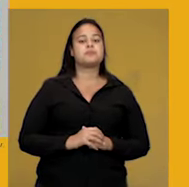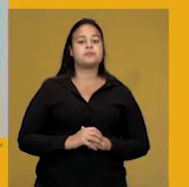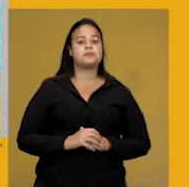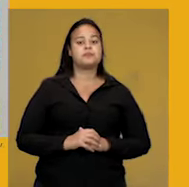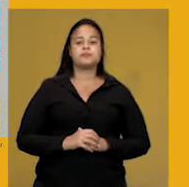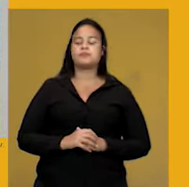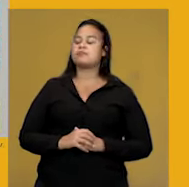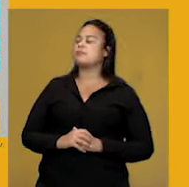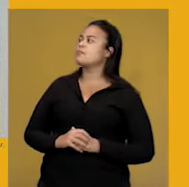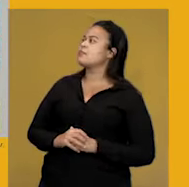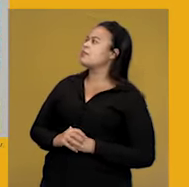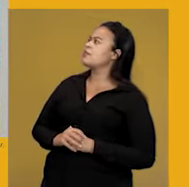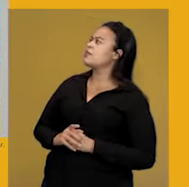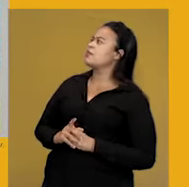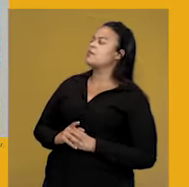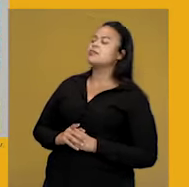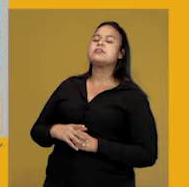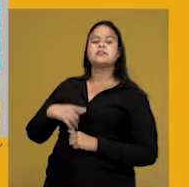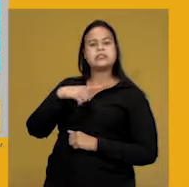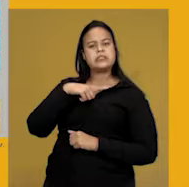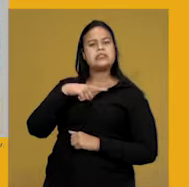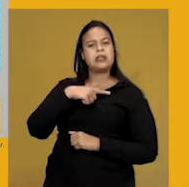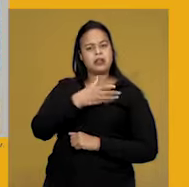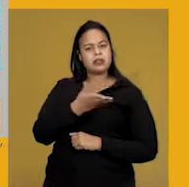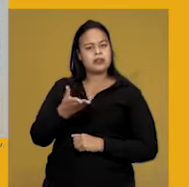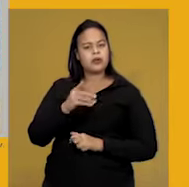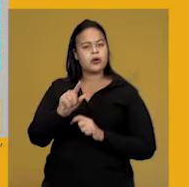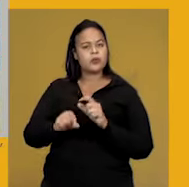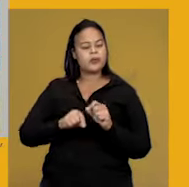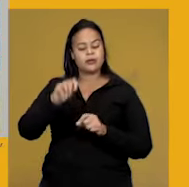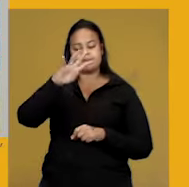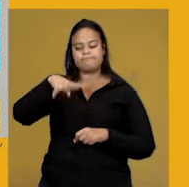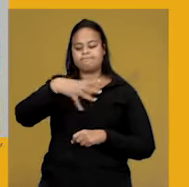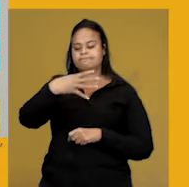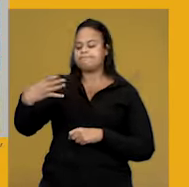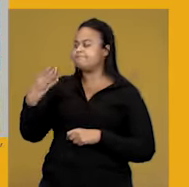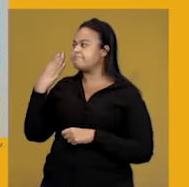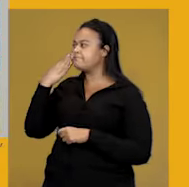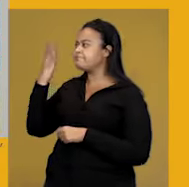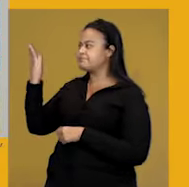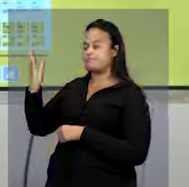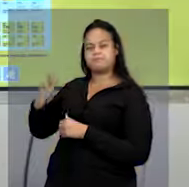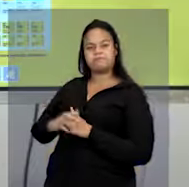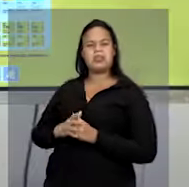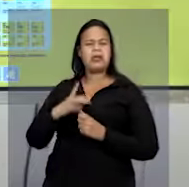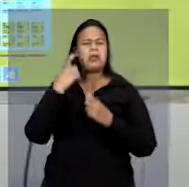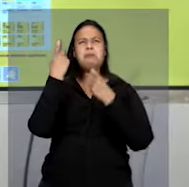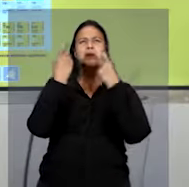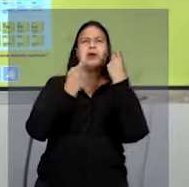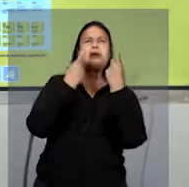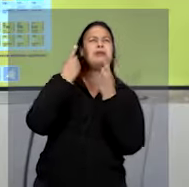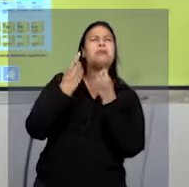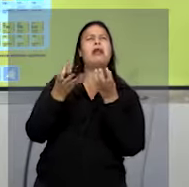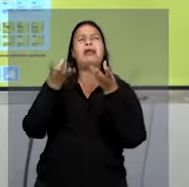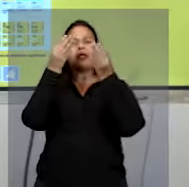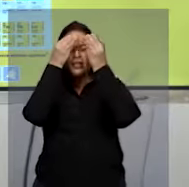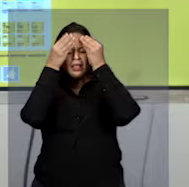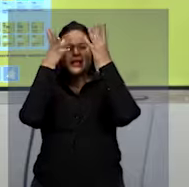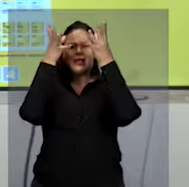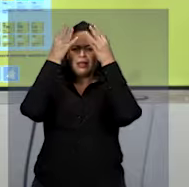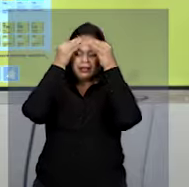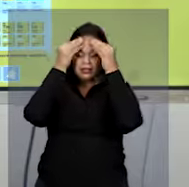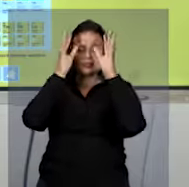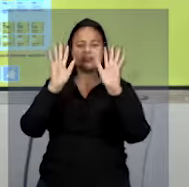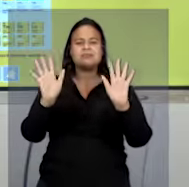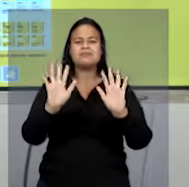Você tem aí como ferramenta de auxílio uma tabela periódica. Não se preocupe assim de, eu tenho que gravar a tabela